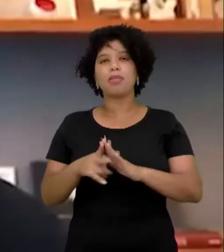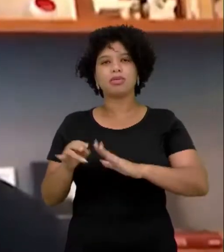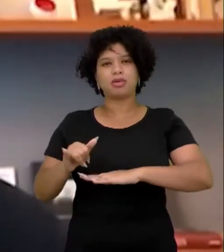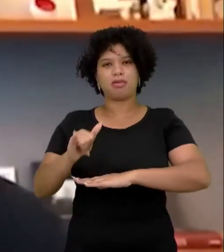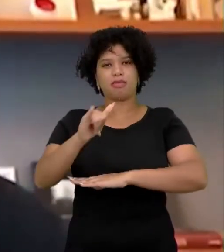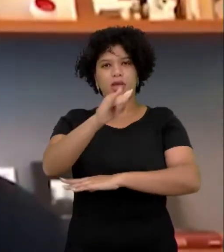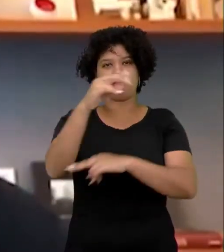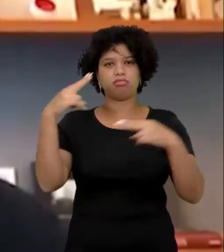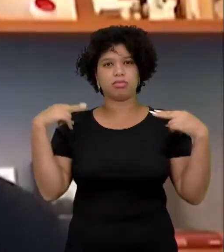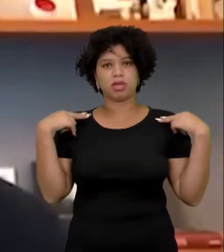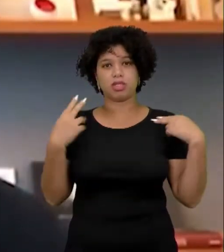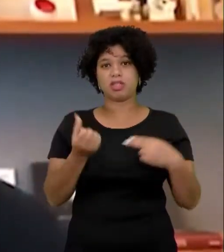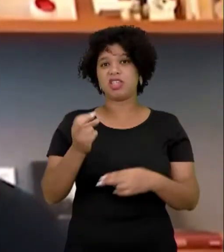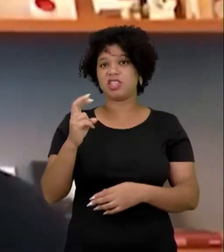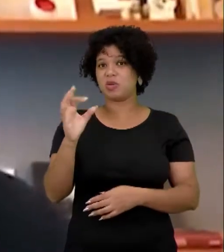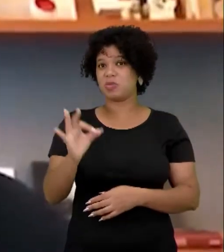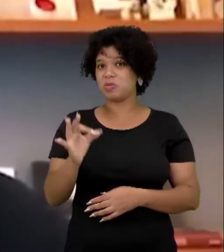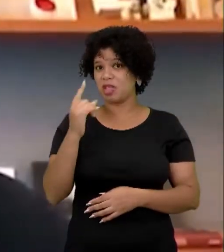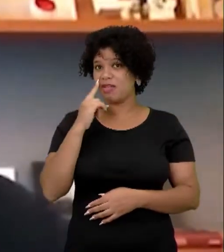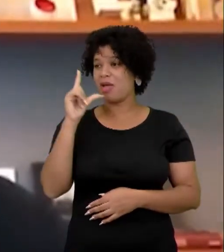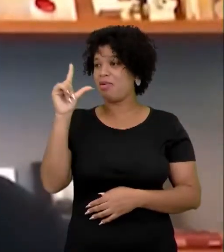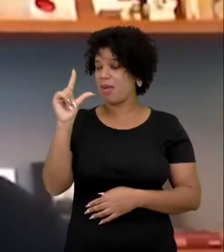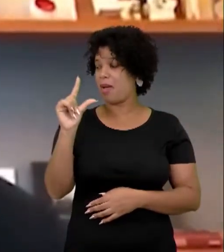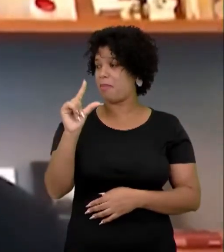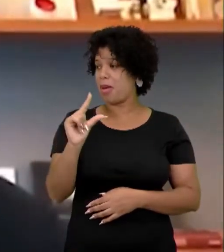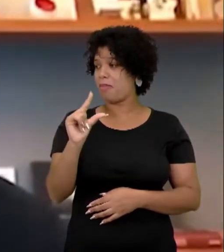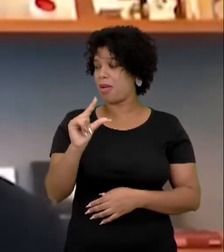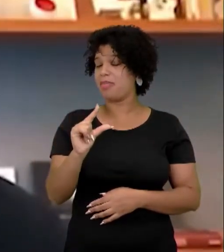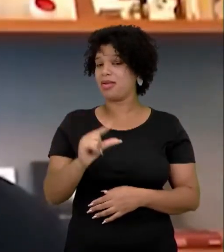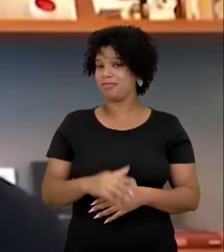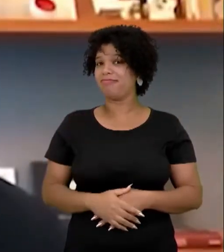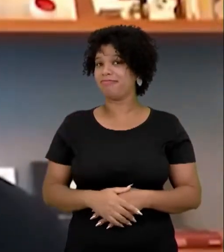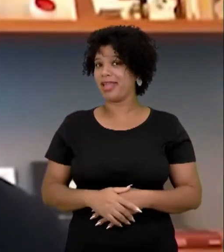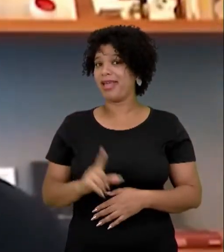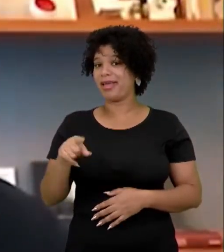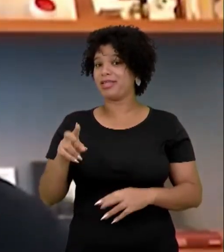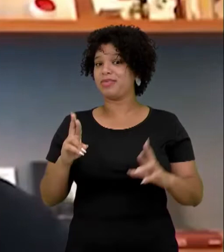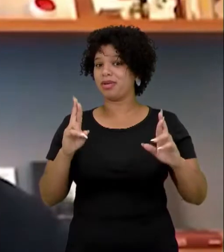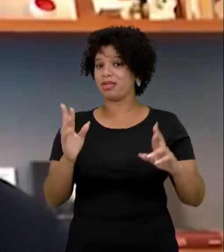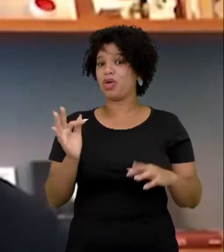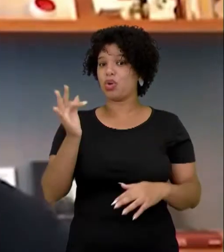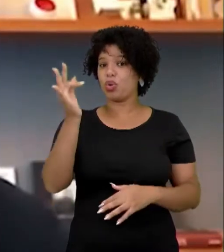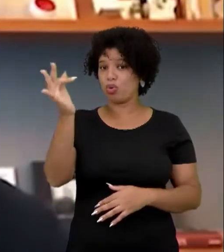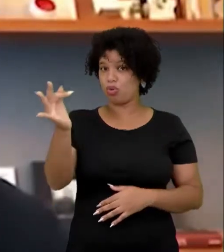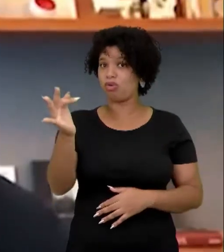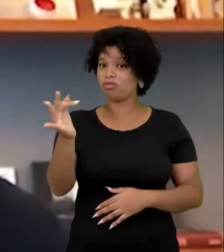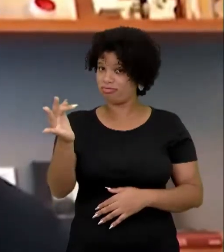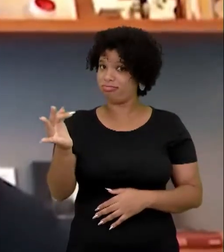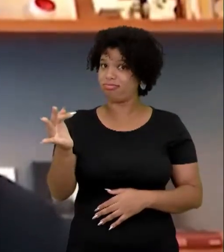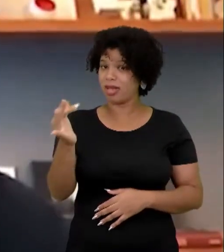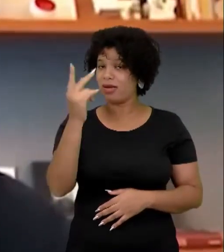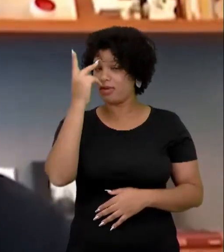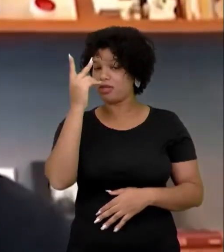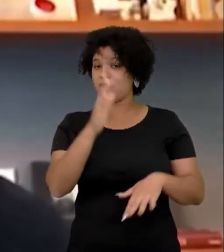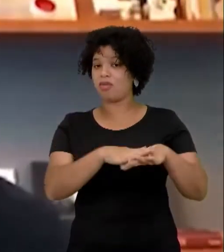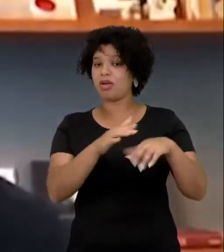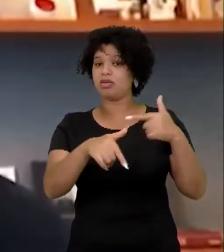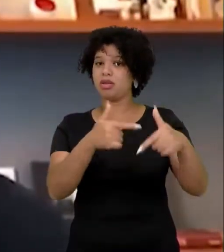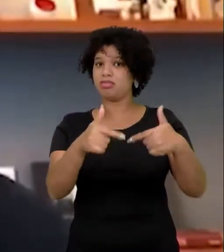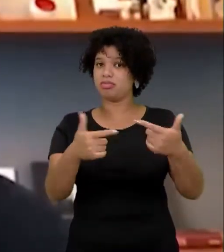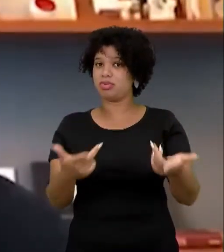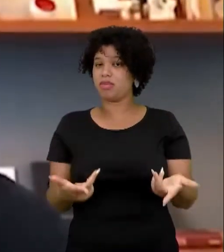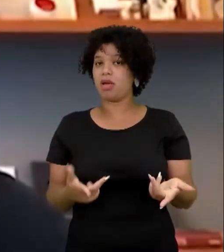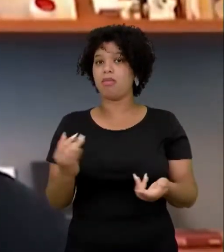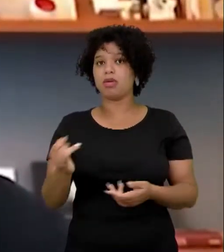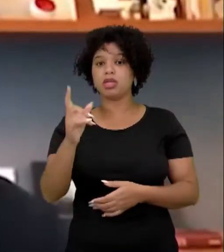todas essas, é mais provável que essas profissões não existam, ou pelo menos que muito pouca gente as exerça. Isso é importante,